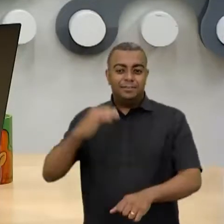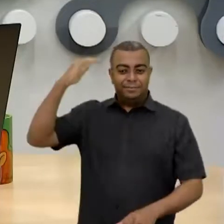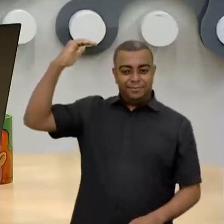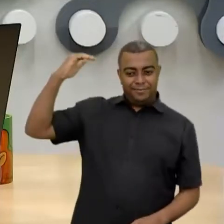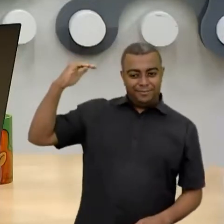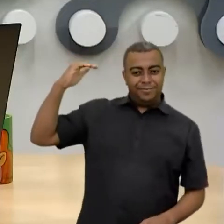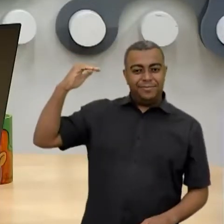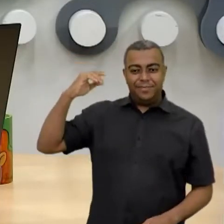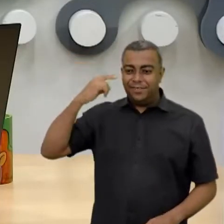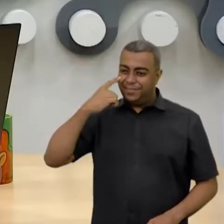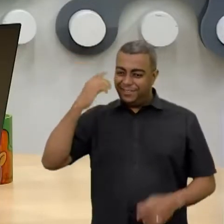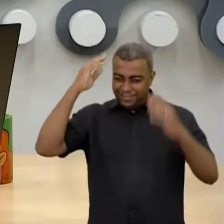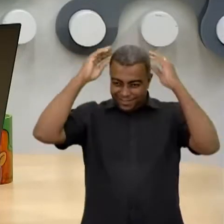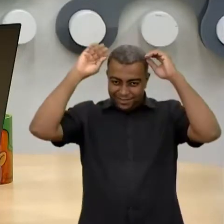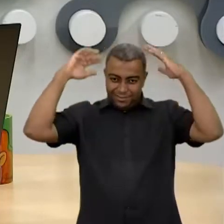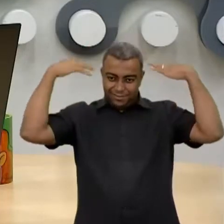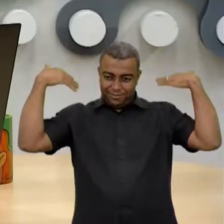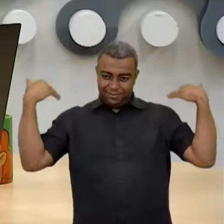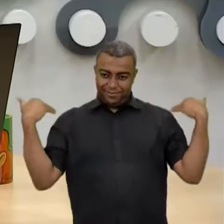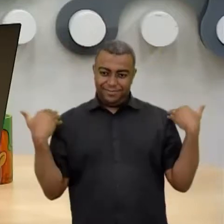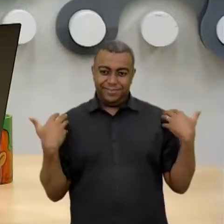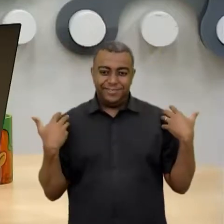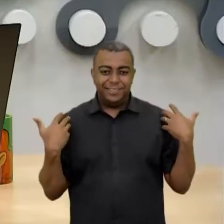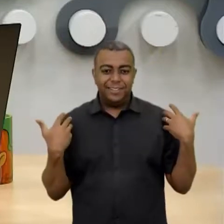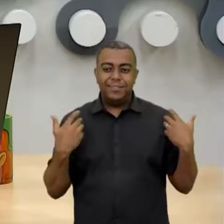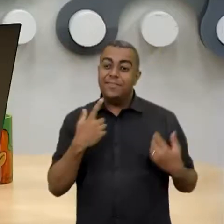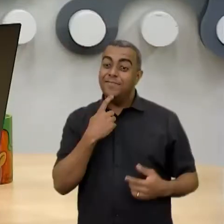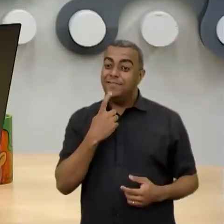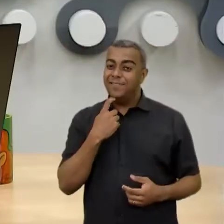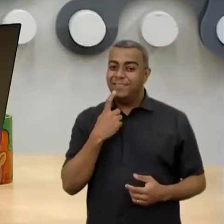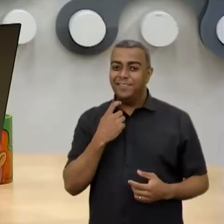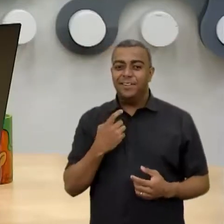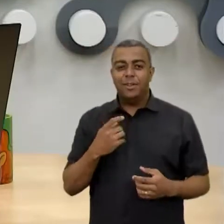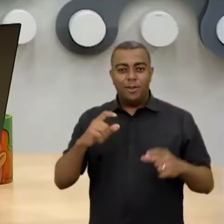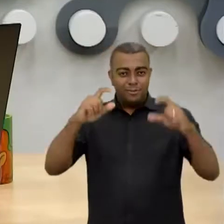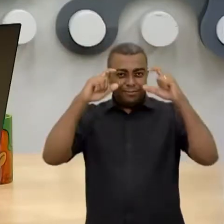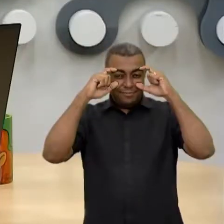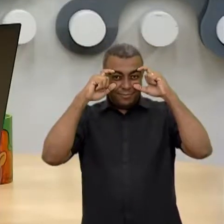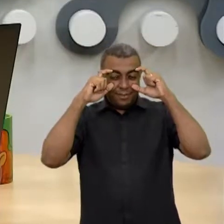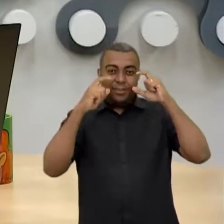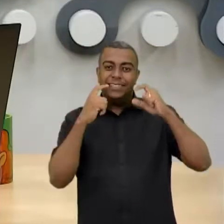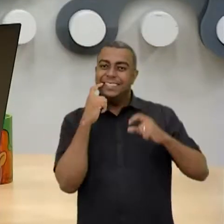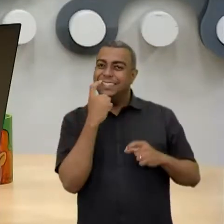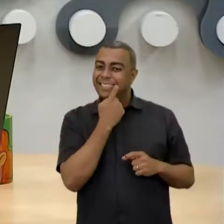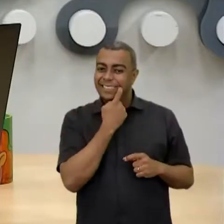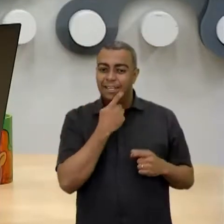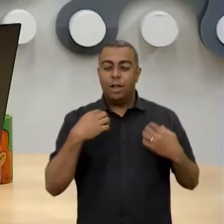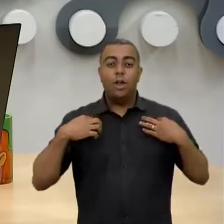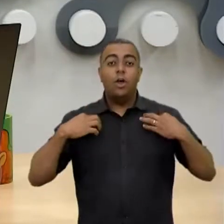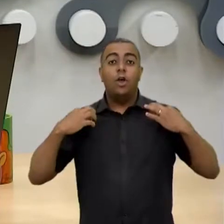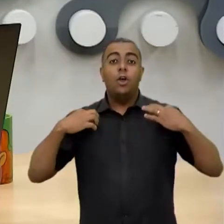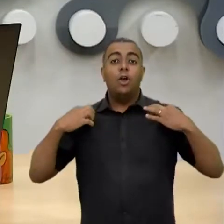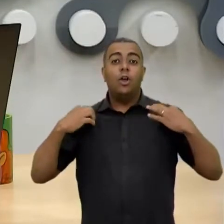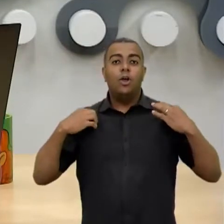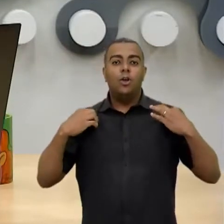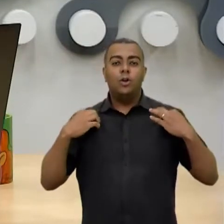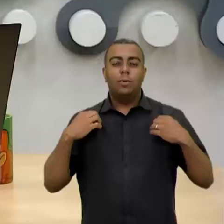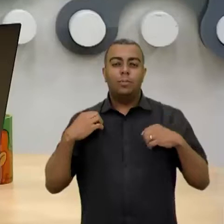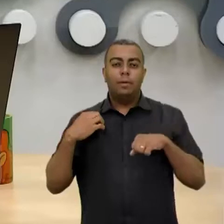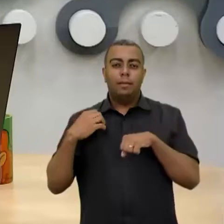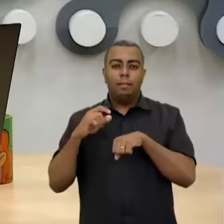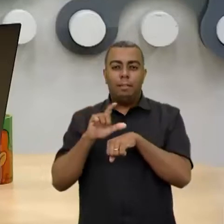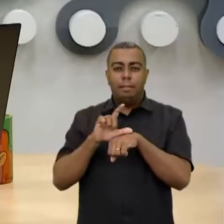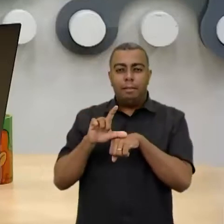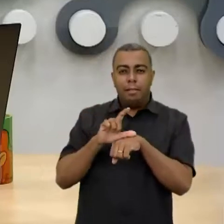mediana, cabelos encaracolados na altura do ombro, cabelo vermelho. Eu uso óculos, aparelho. Estou com uma roupa